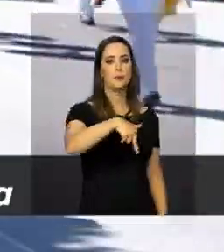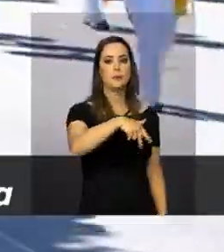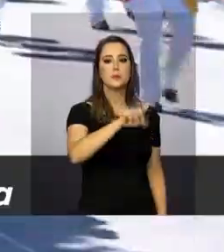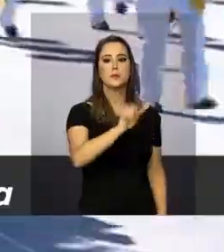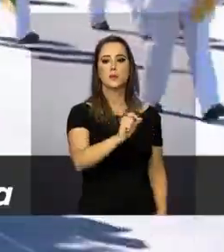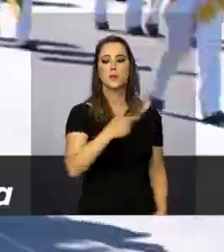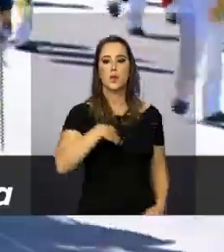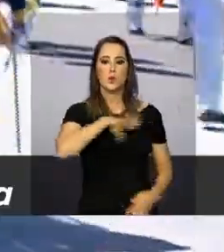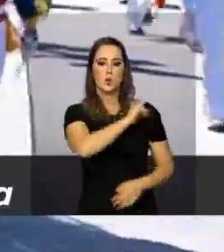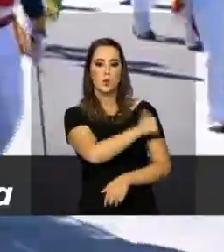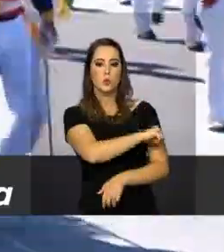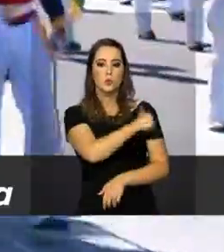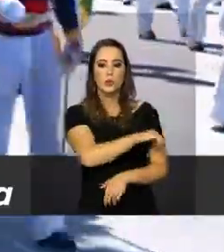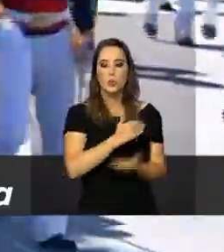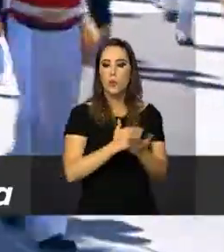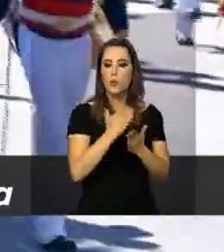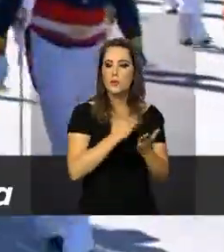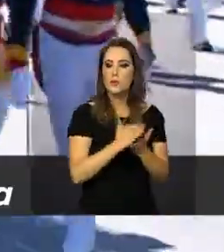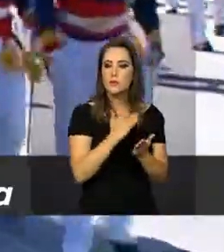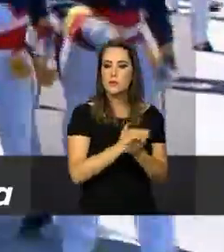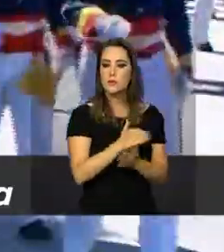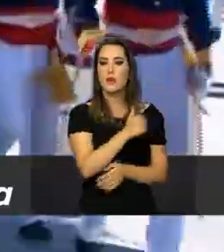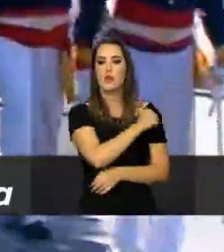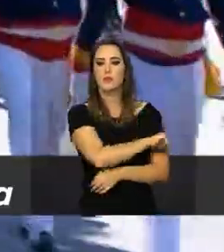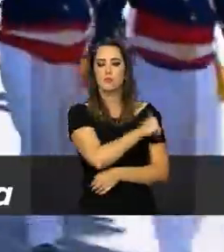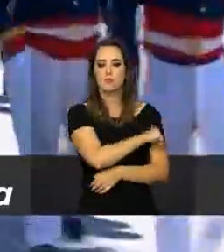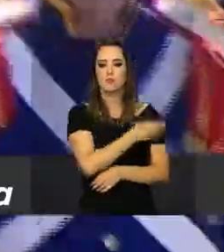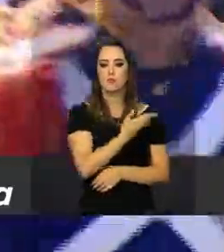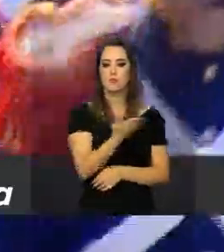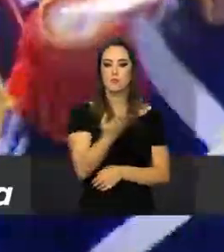do Rio de Janeiro, iniciando o desfile do Rio de Janeiro.